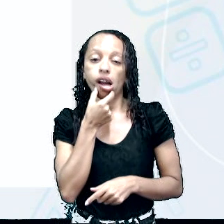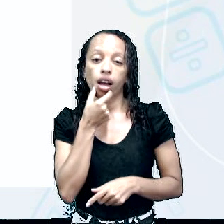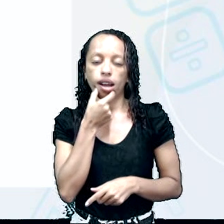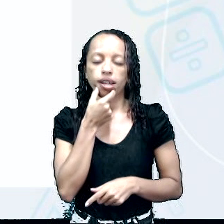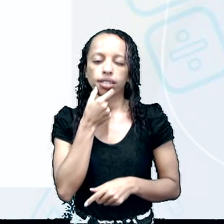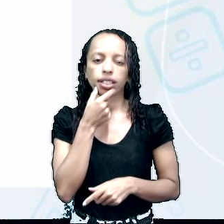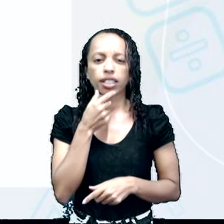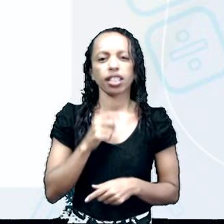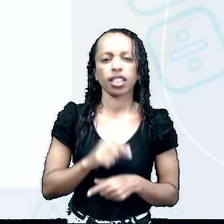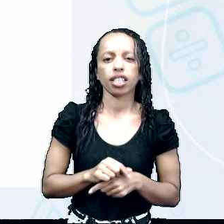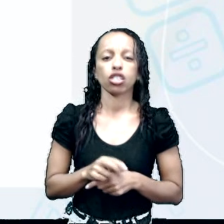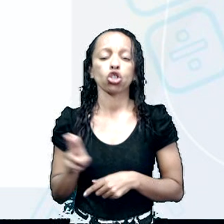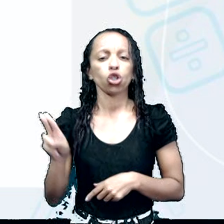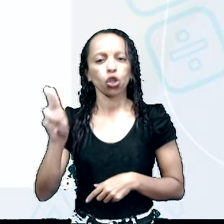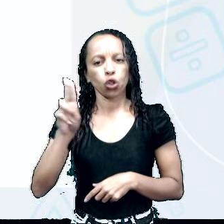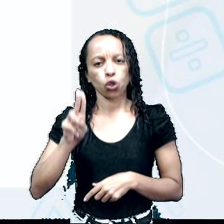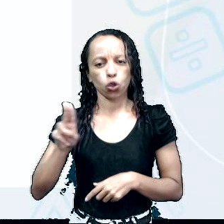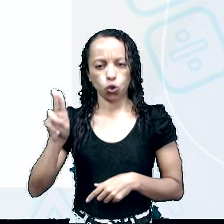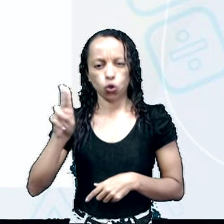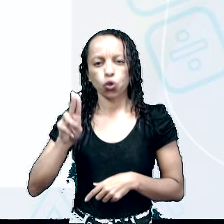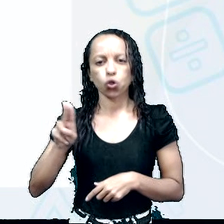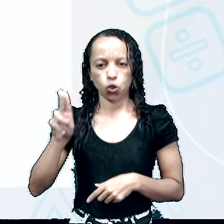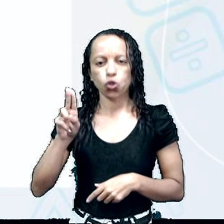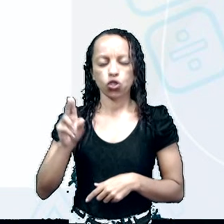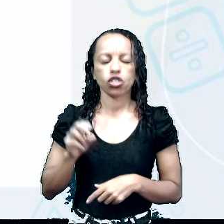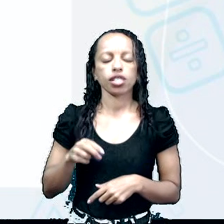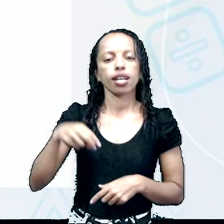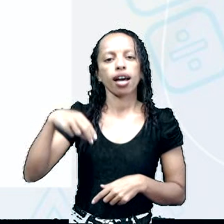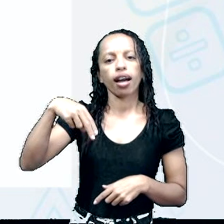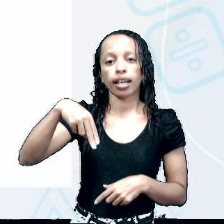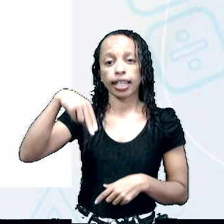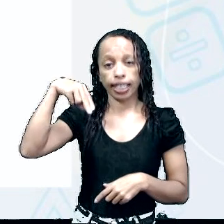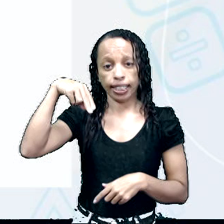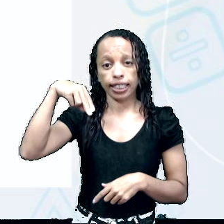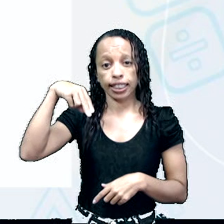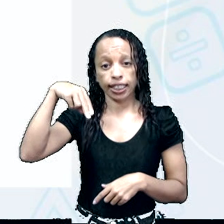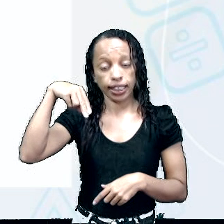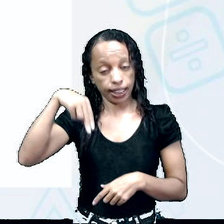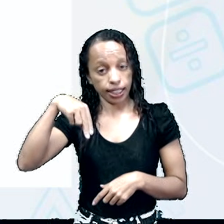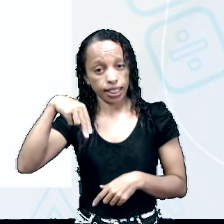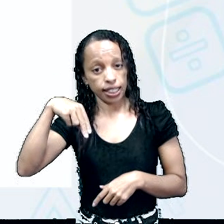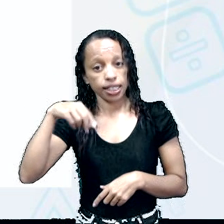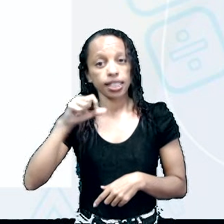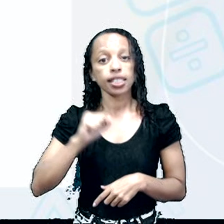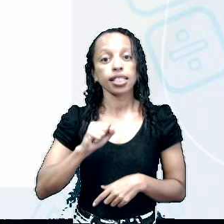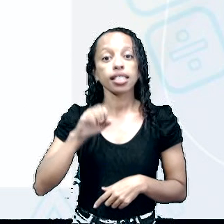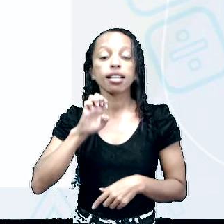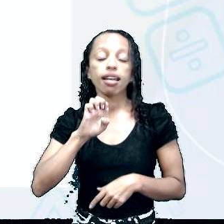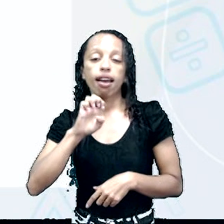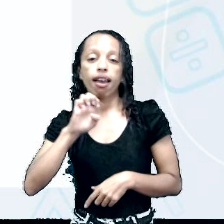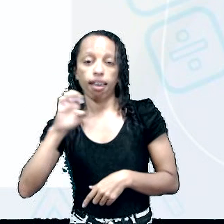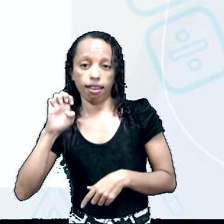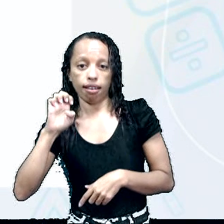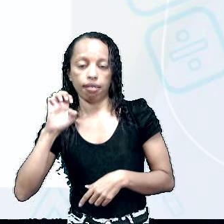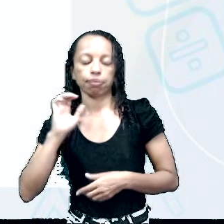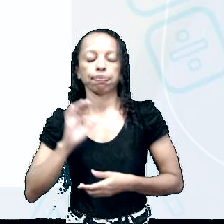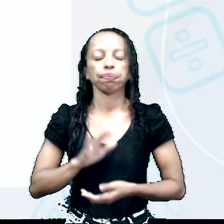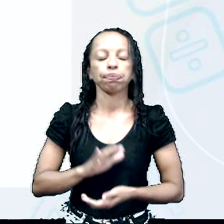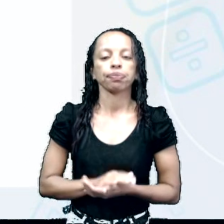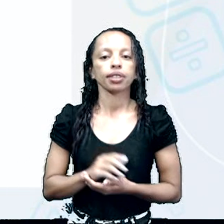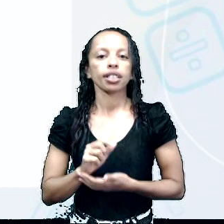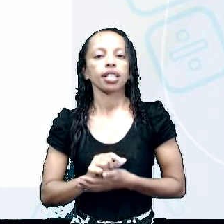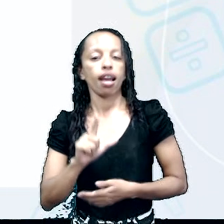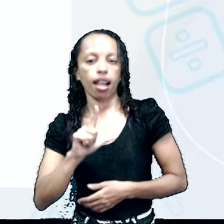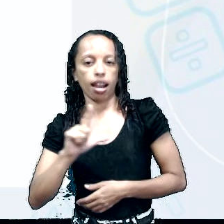com é então por isso que ele do nordeste norte perdão e é seria de este ou oeste tá